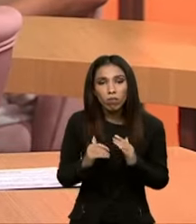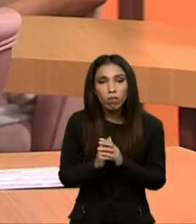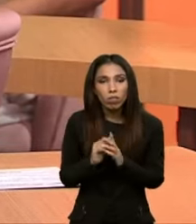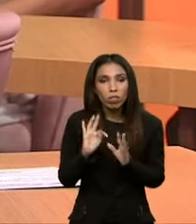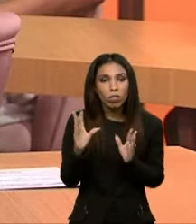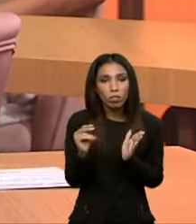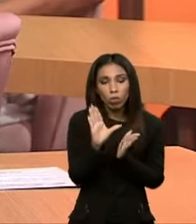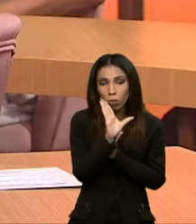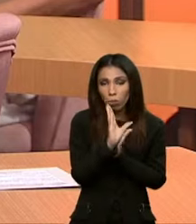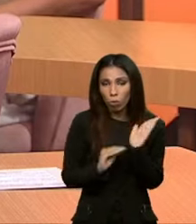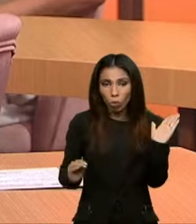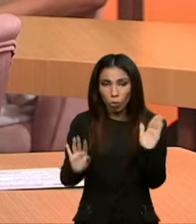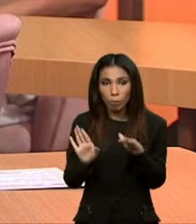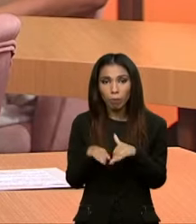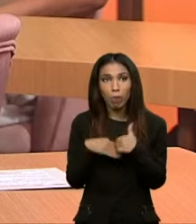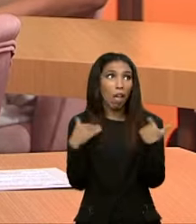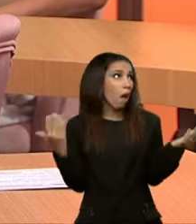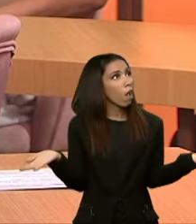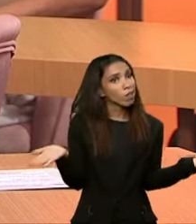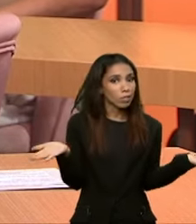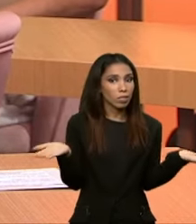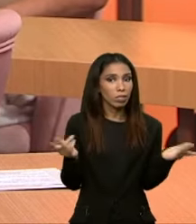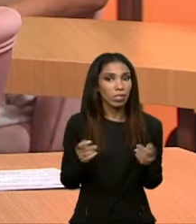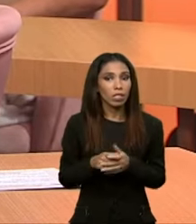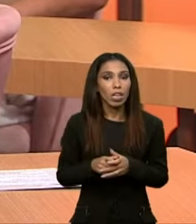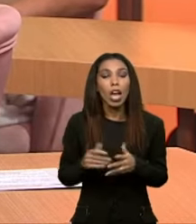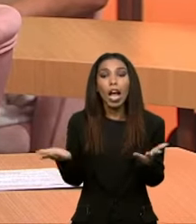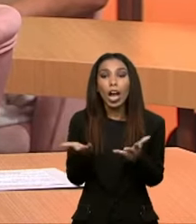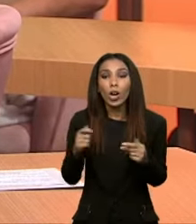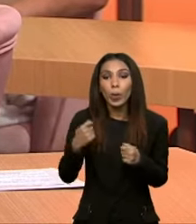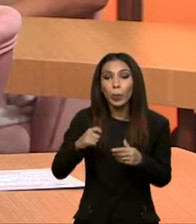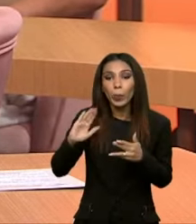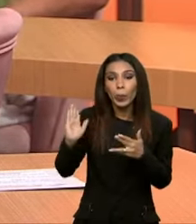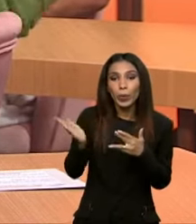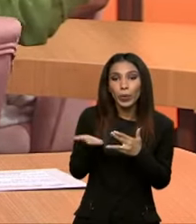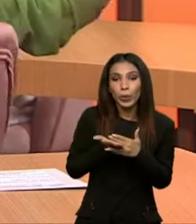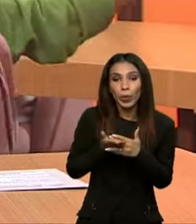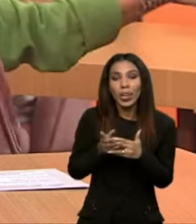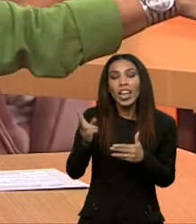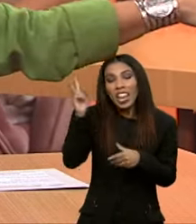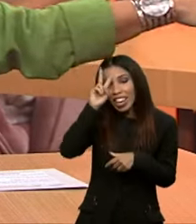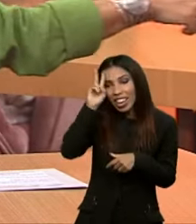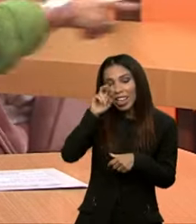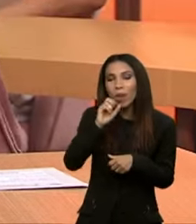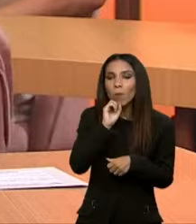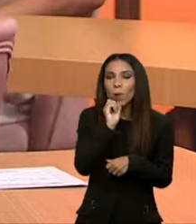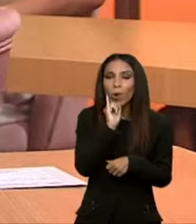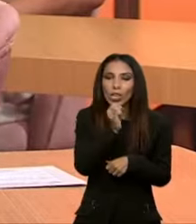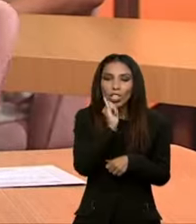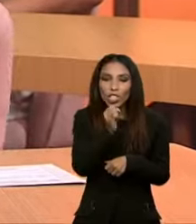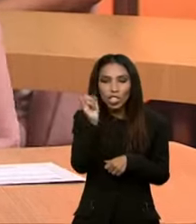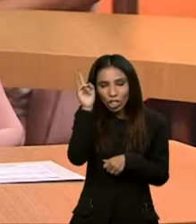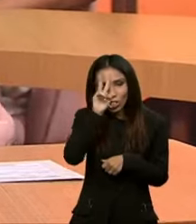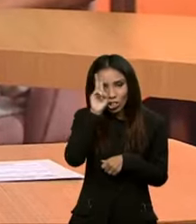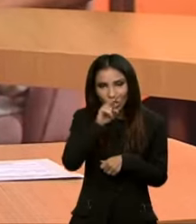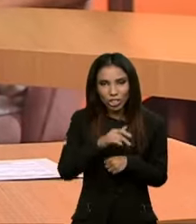assim. Eu tenho uma história pra contar depois. Eu vou contar depois que a gente tem que ir pro break agora. Mas me lembra de contar essa história, Pamela. Socorro. Tá bom.